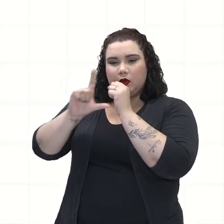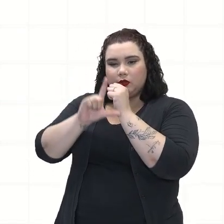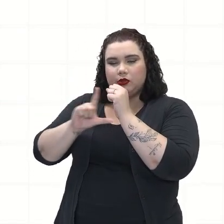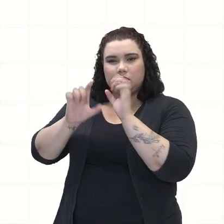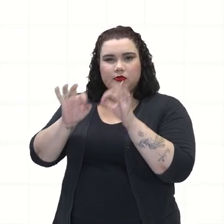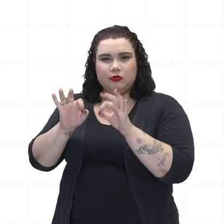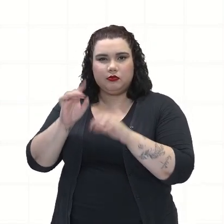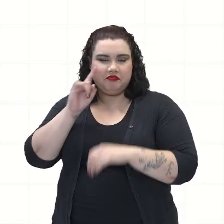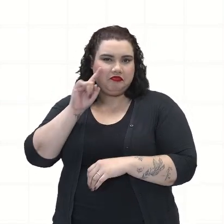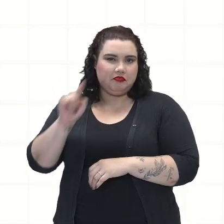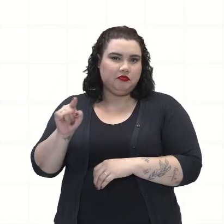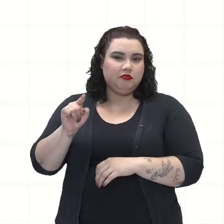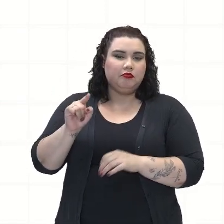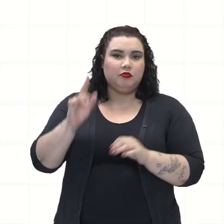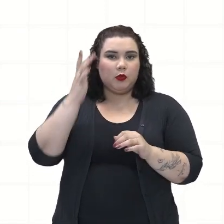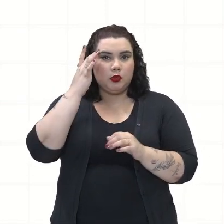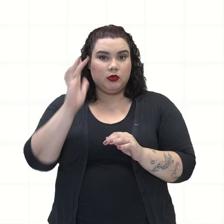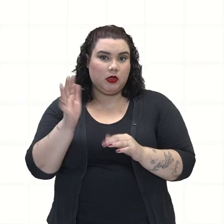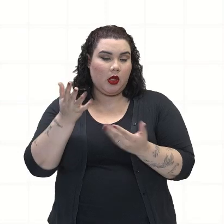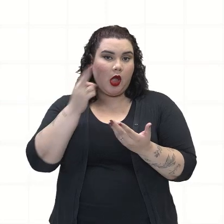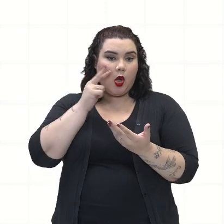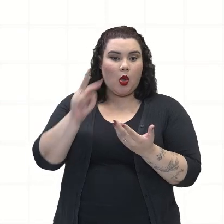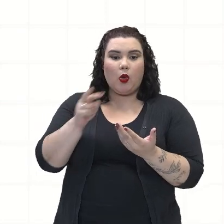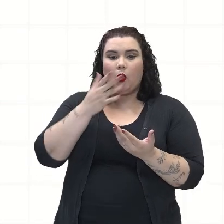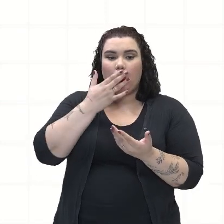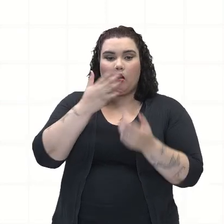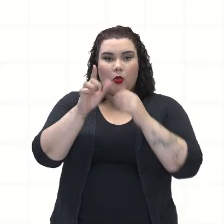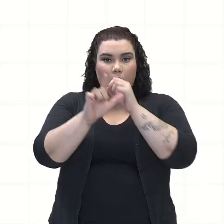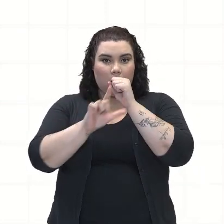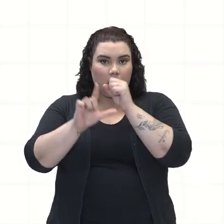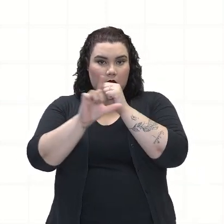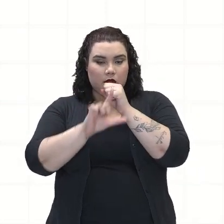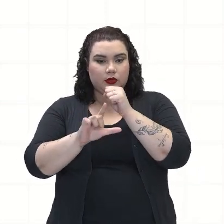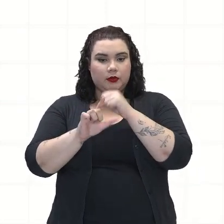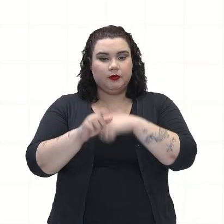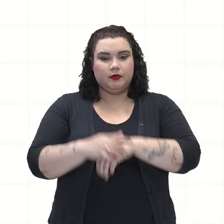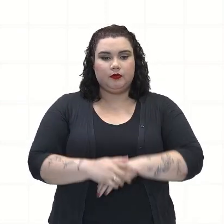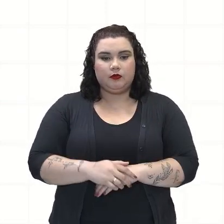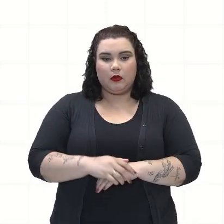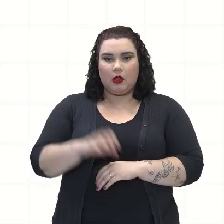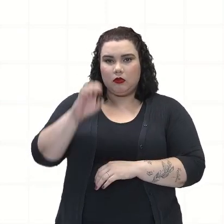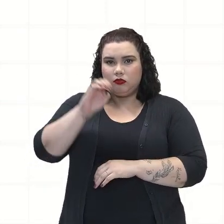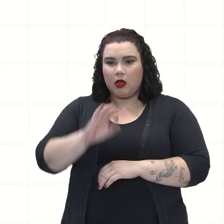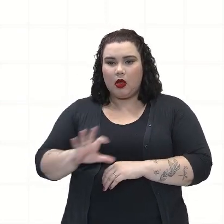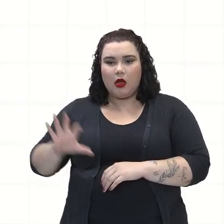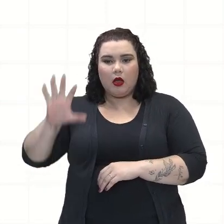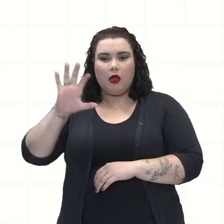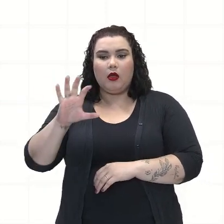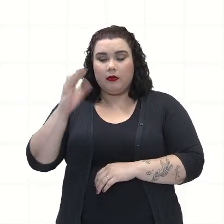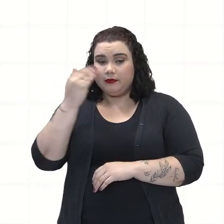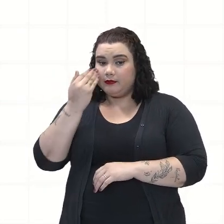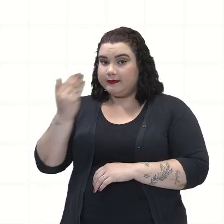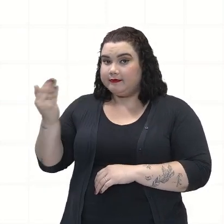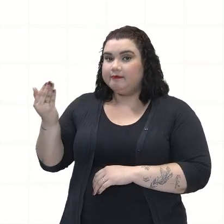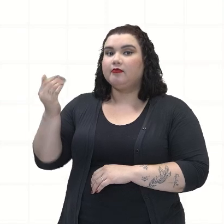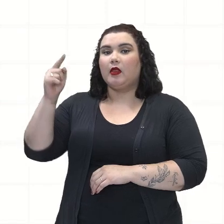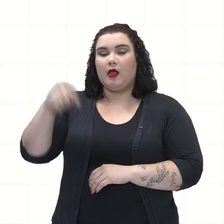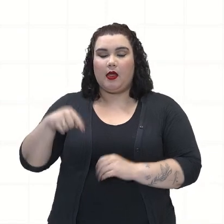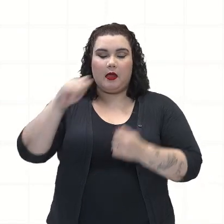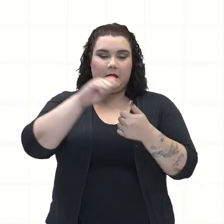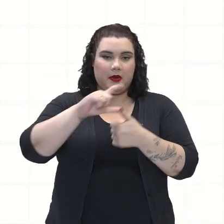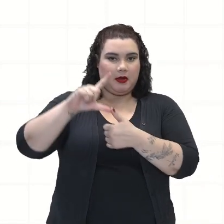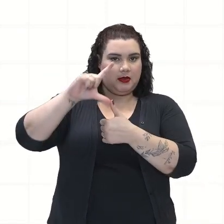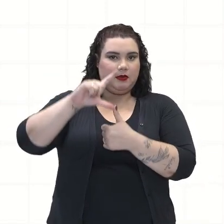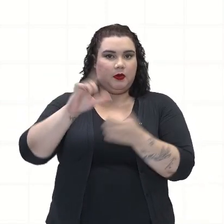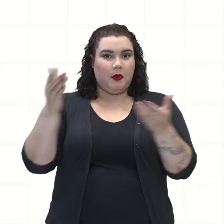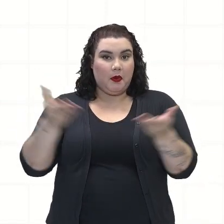não sei como aparece para vocês, mas para mim é perto de um tom de laranja, olha. Então toda essa região é a América Latina que nós vamos estudar hoje, tá?